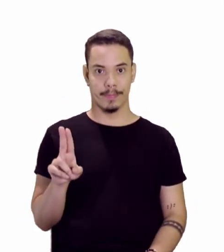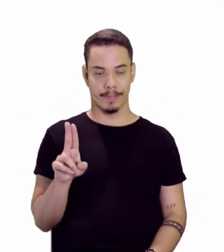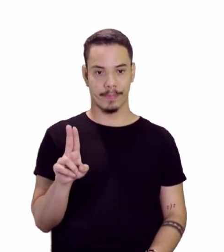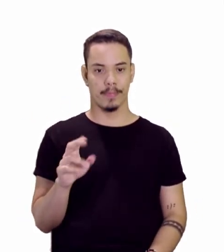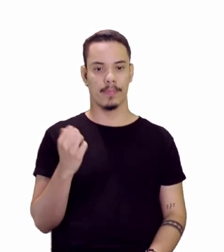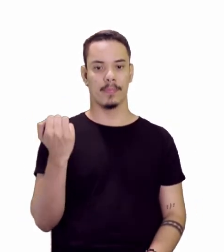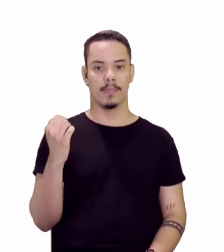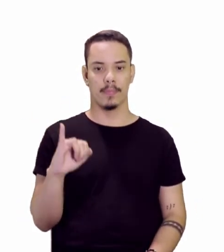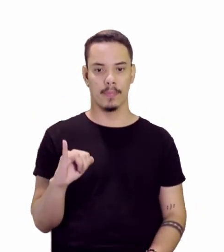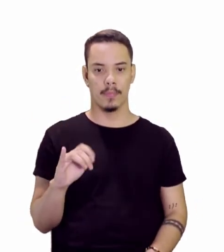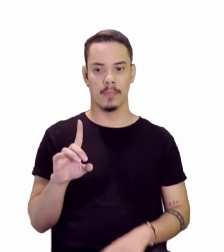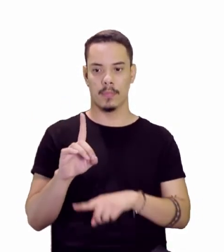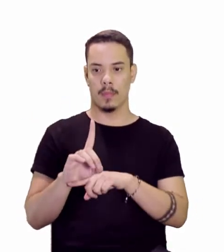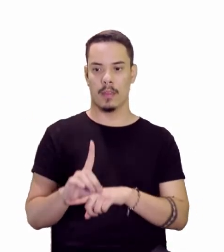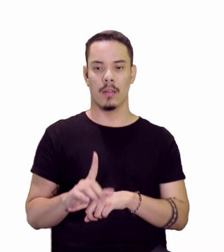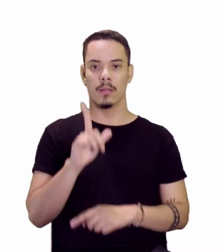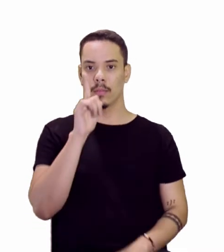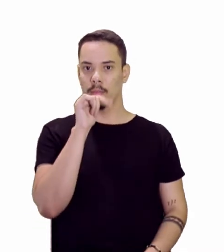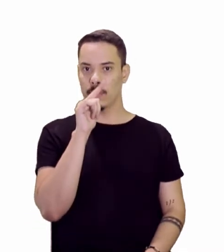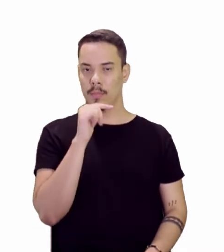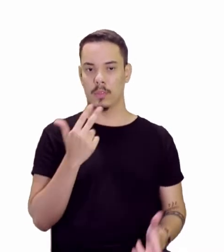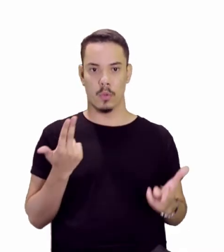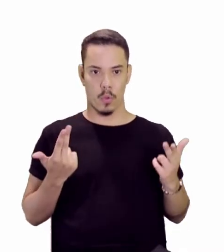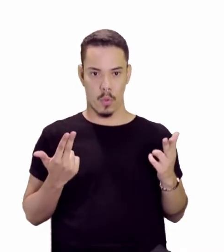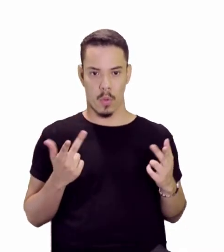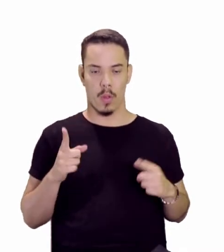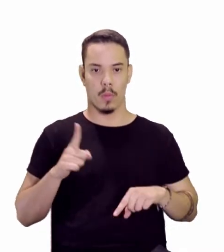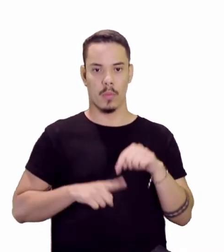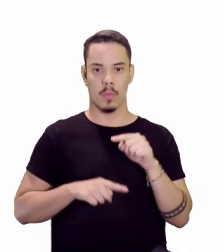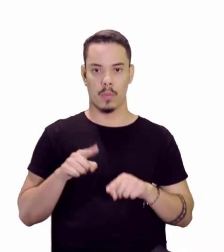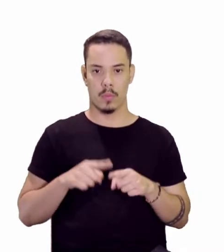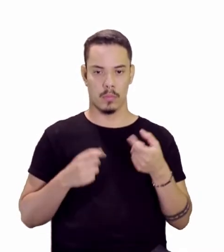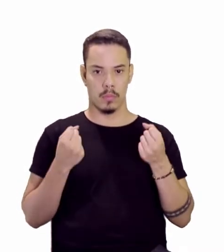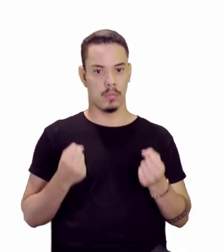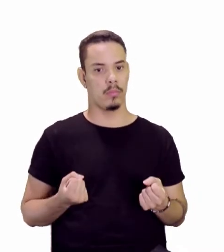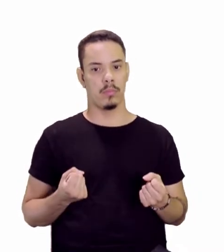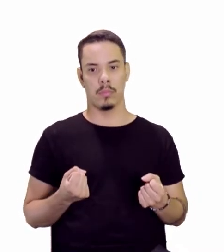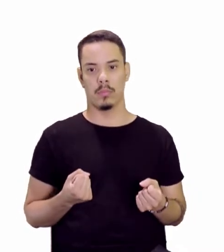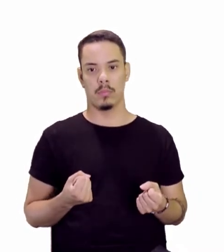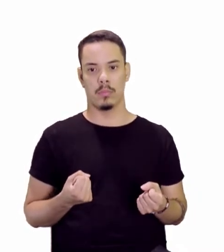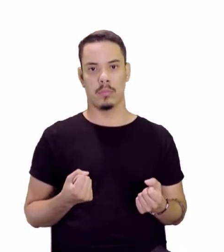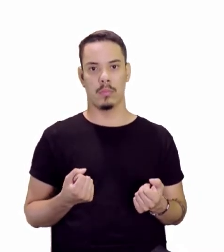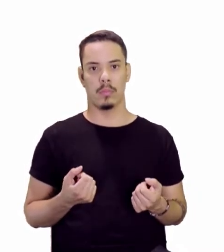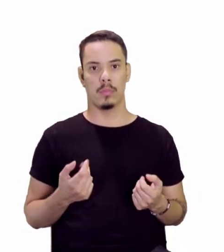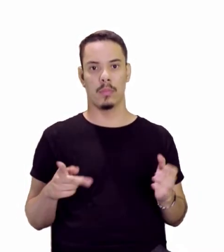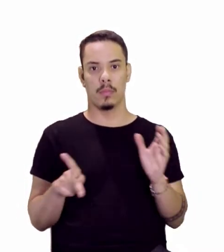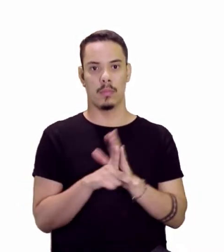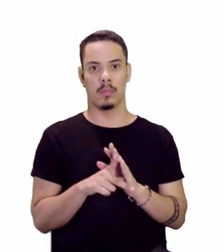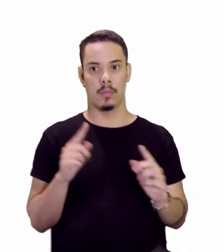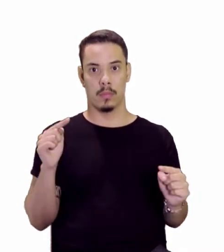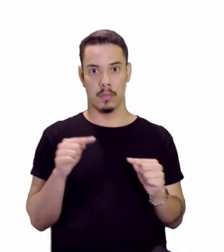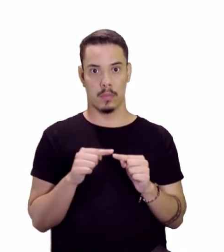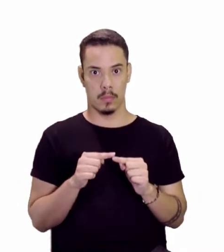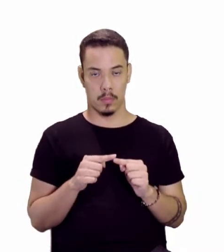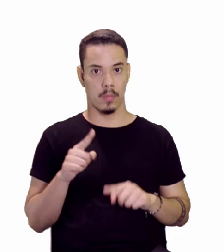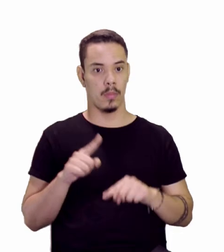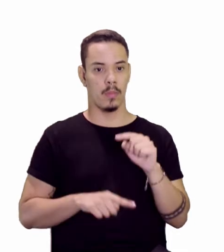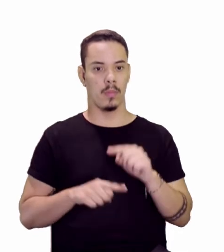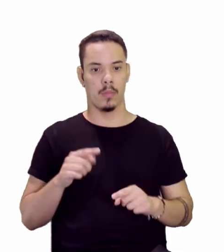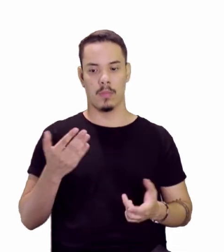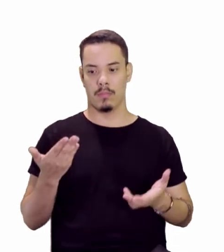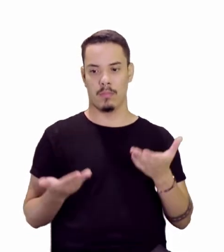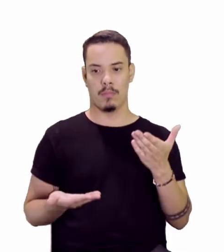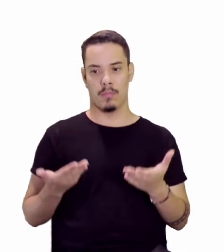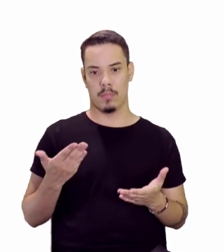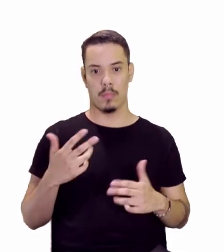ali, olha só, a densidade do líquido for igual à densidade do corpo, o impulso vai ser igual ao peso do líquido. Isso. O corpo estará em